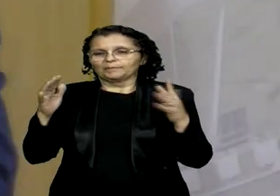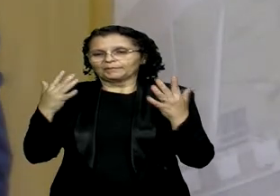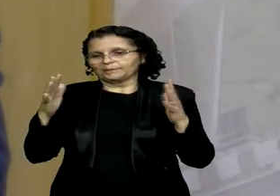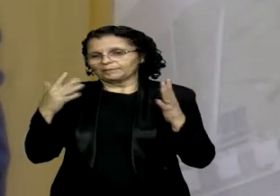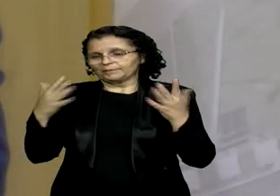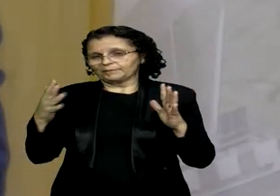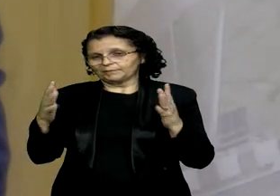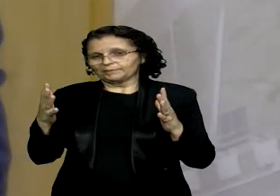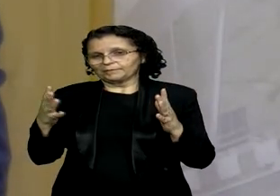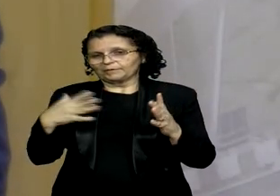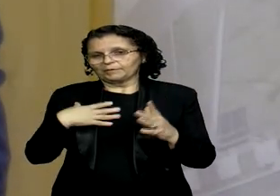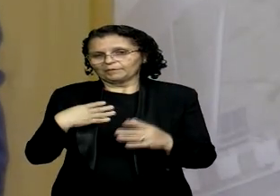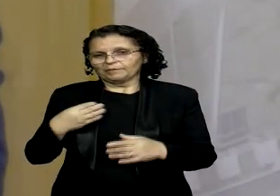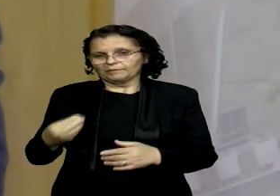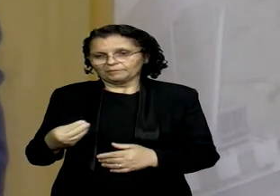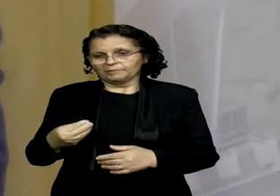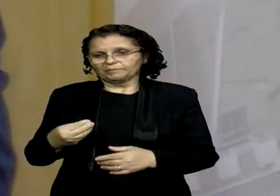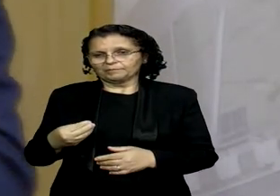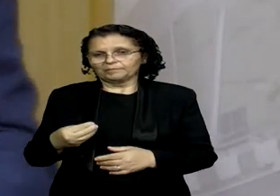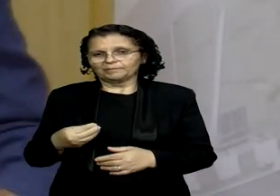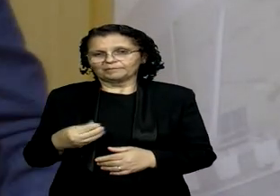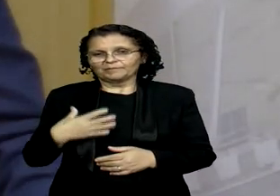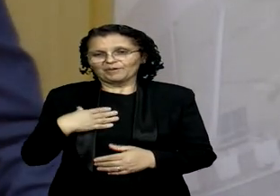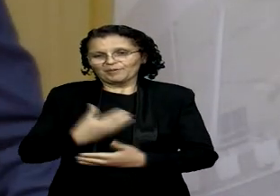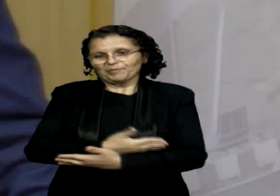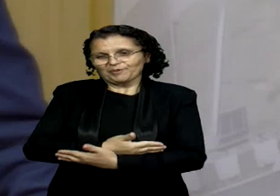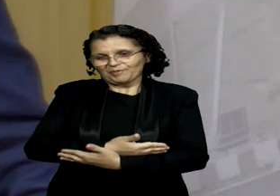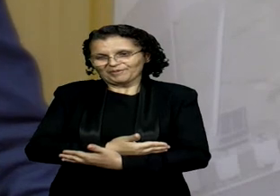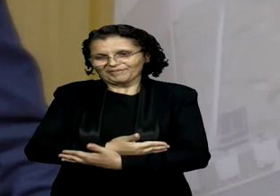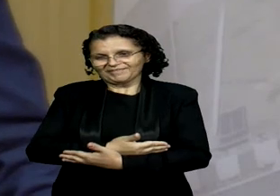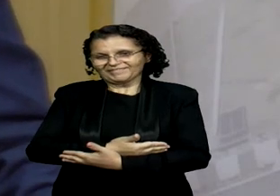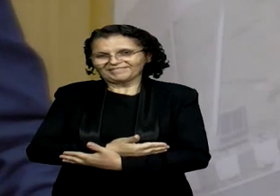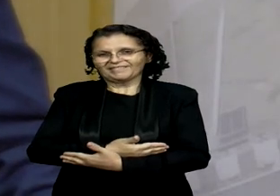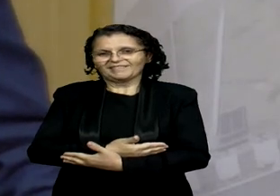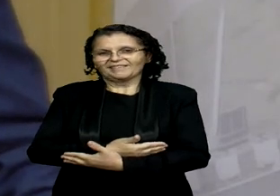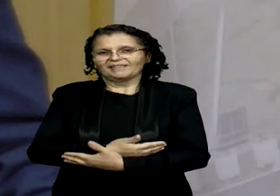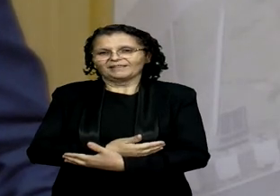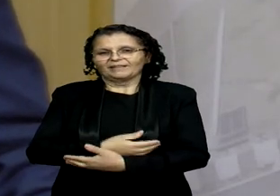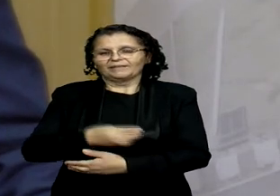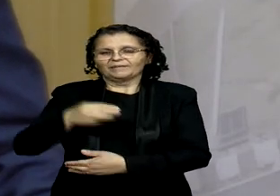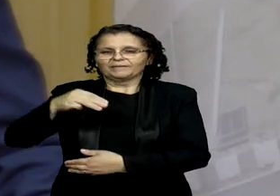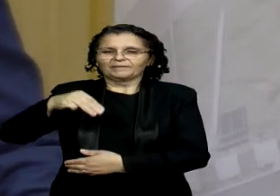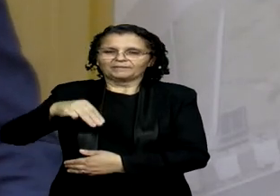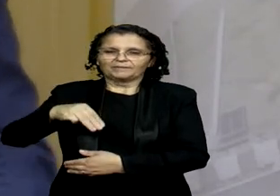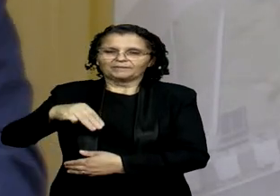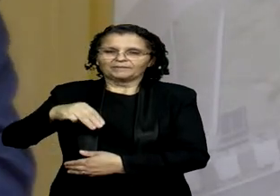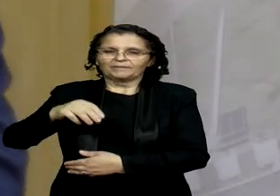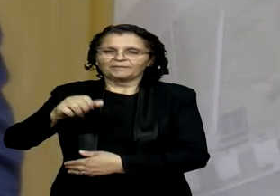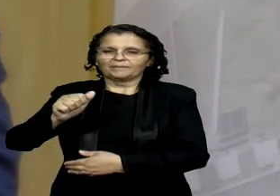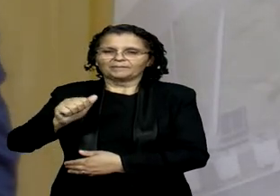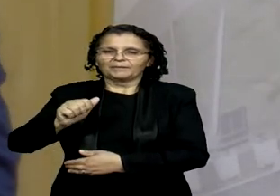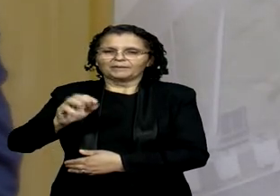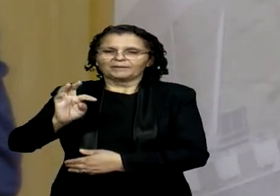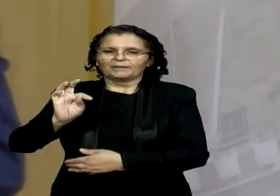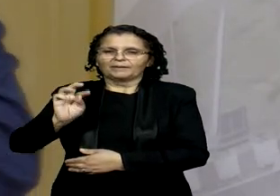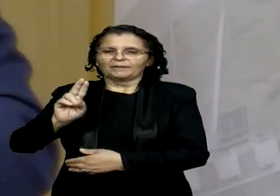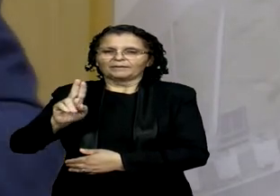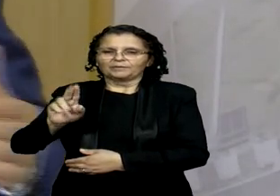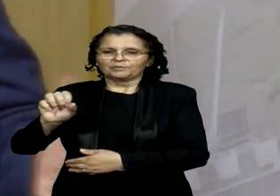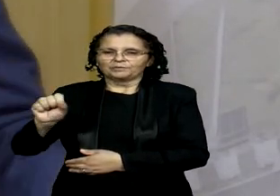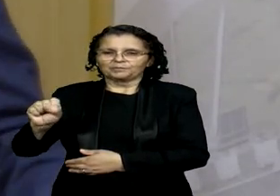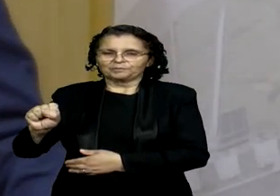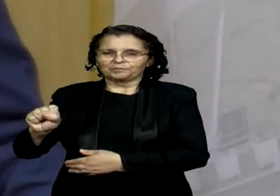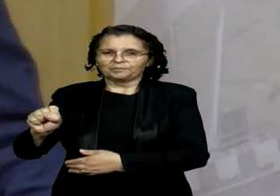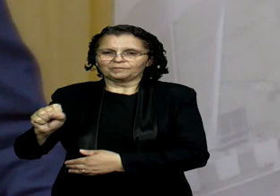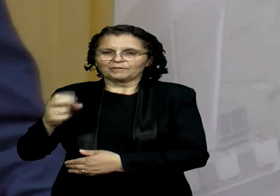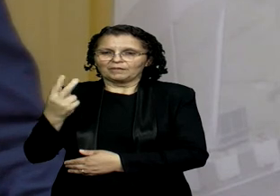parabenizar o meu bebê, que assim eu chamo, Matheus Amorim, que ao longo de